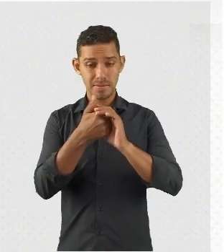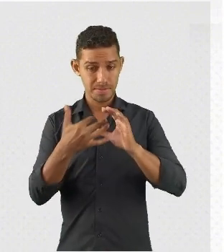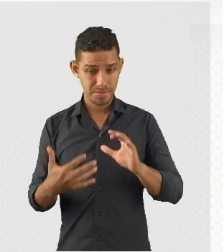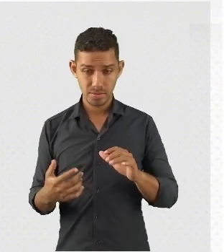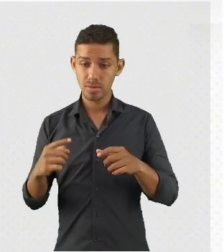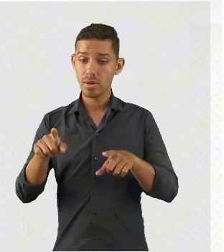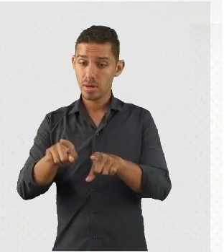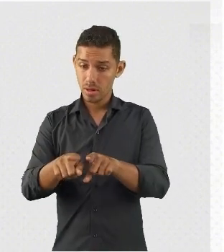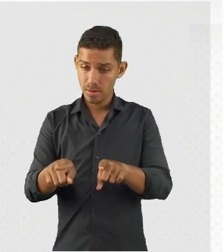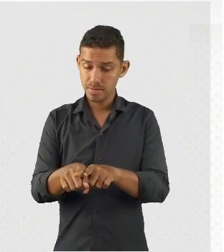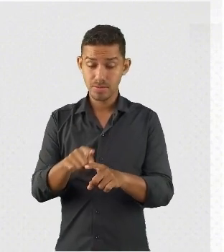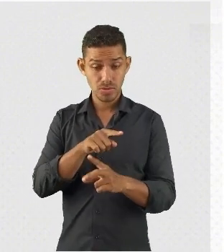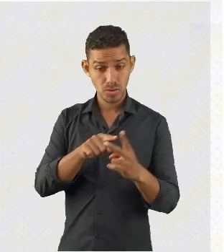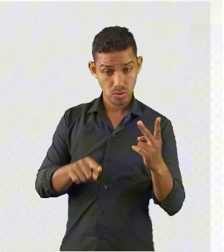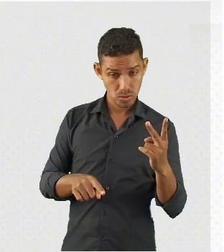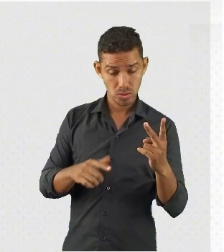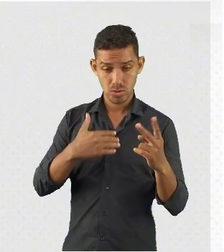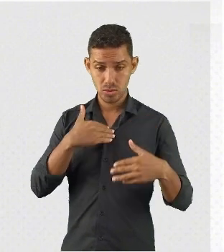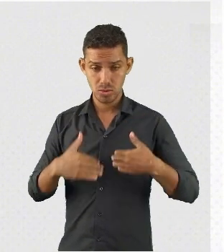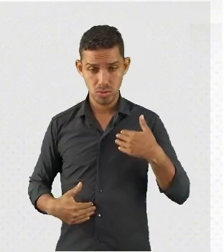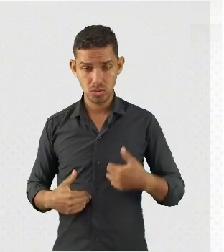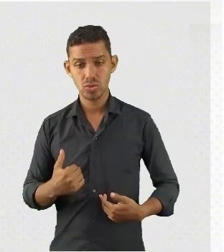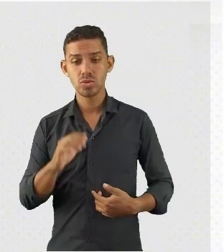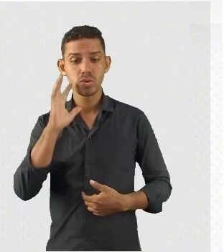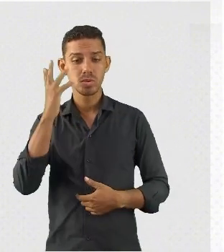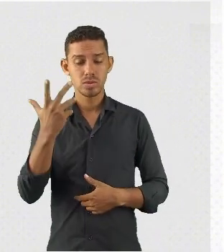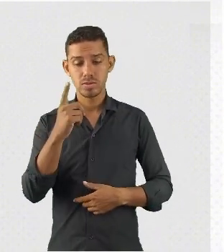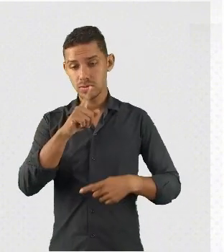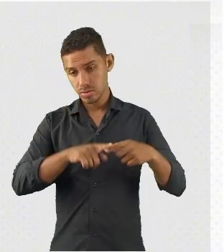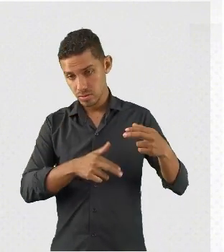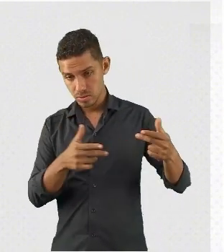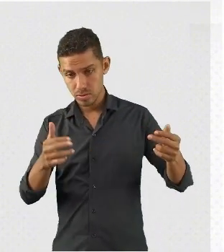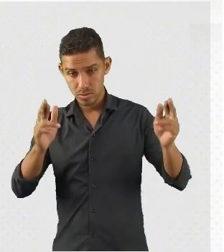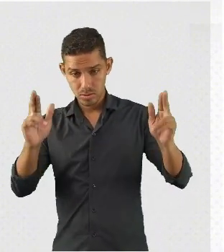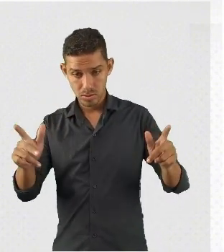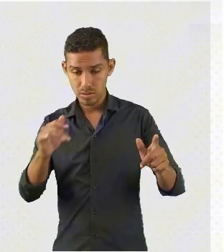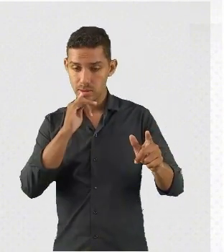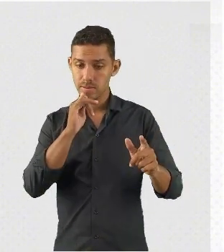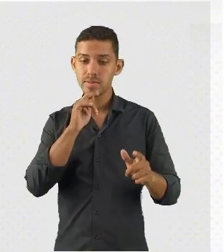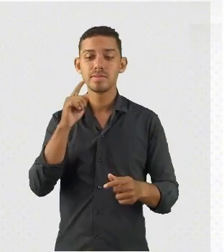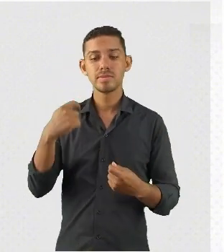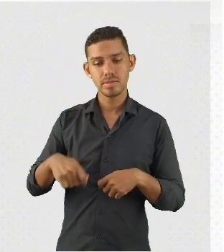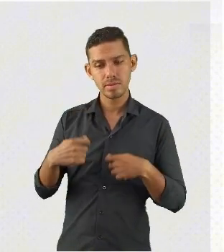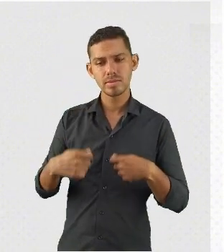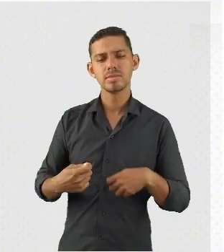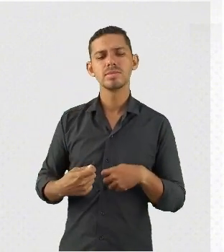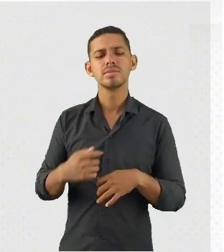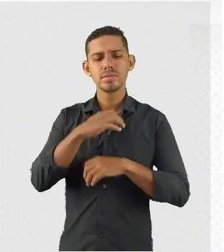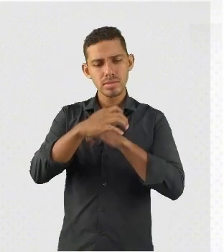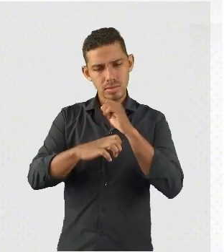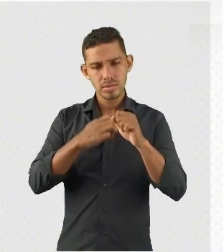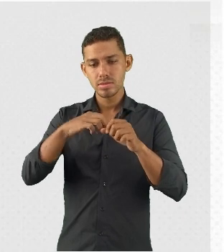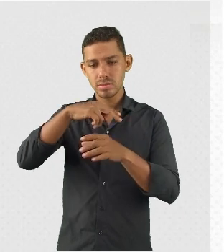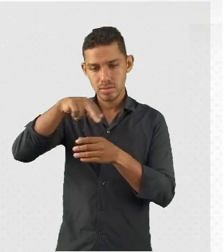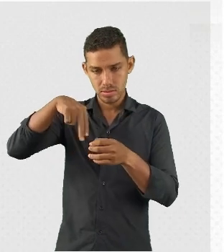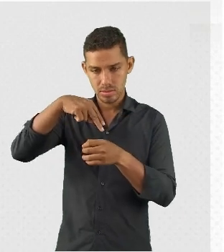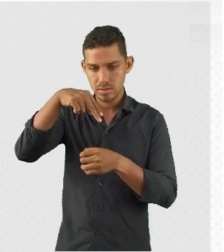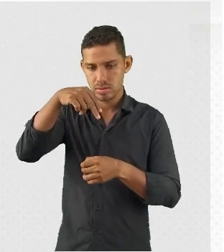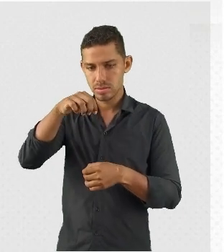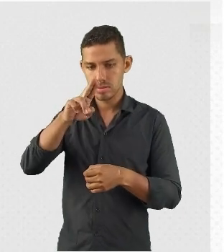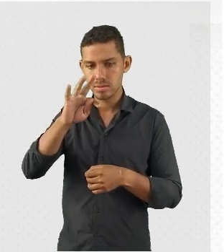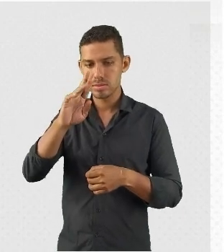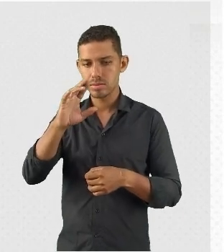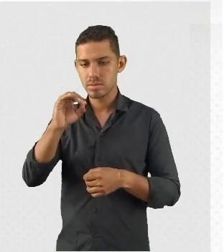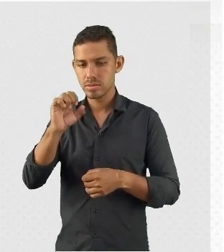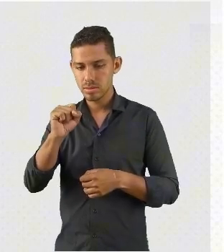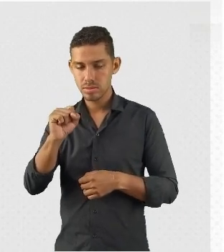corpos fabricados com materiais diferentes e ambos precisam estar eletricamente neutros, com a mesma quantidade